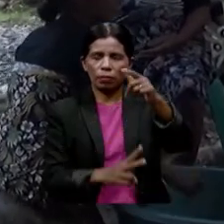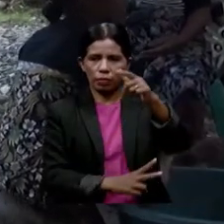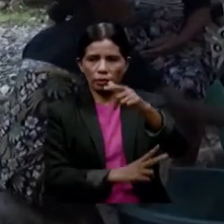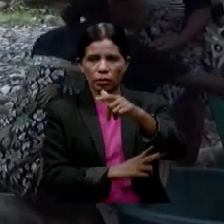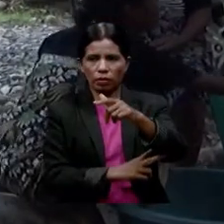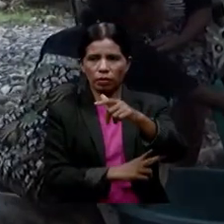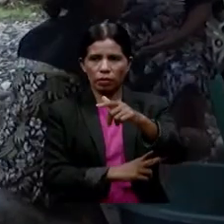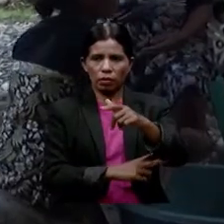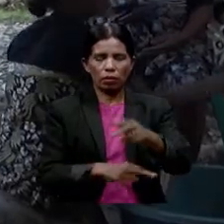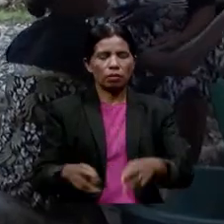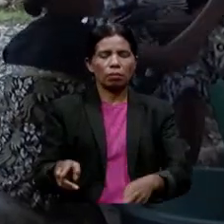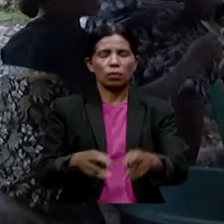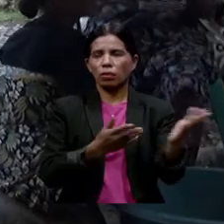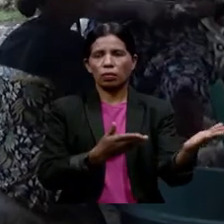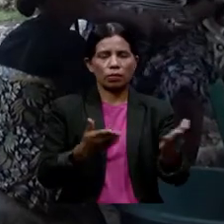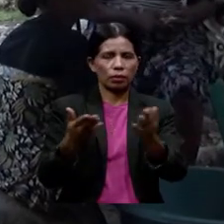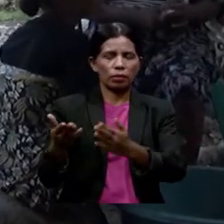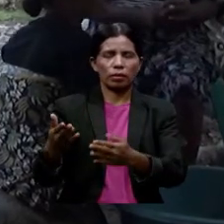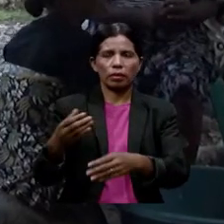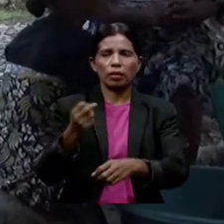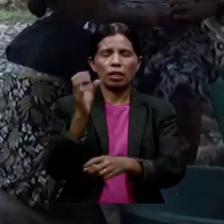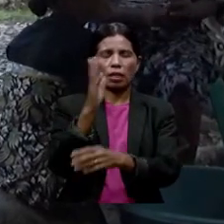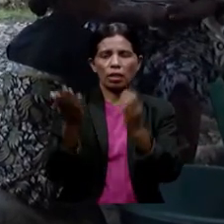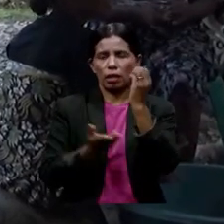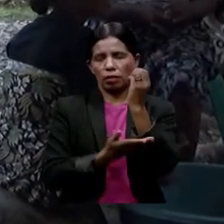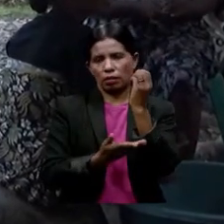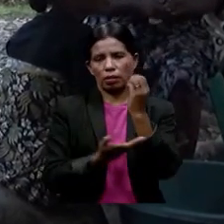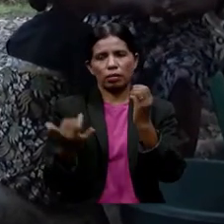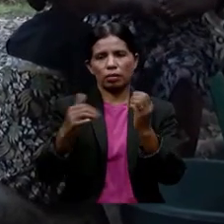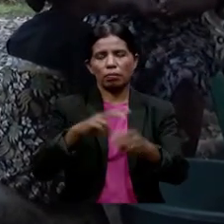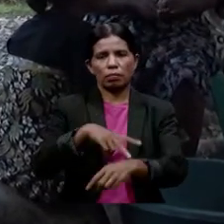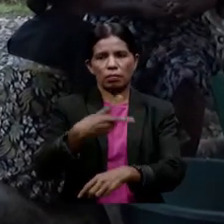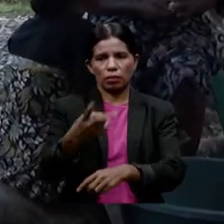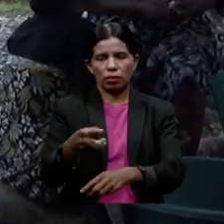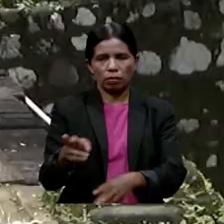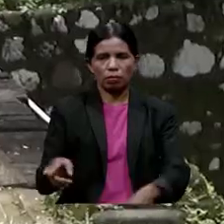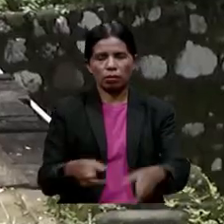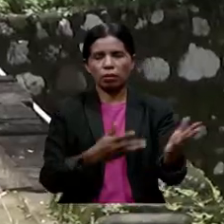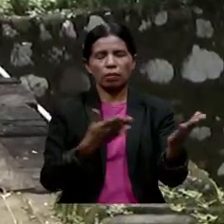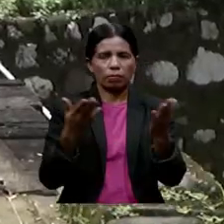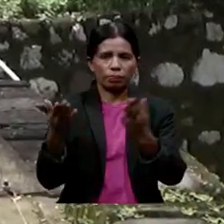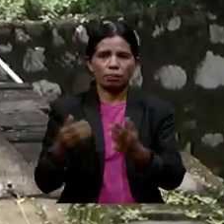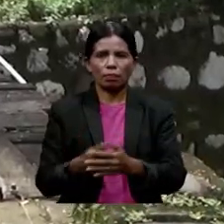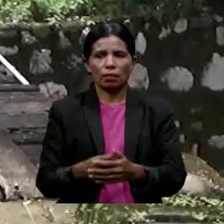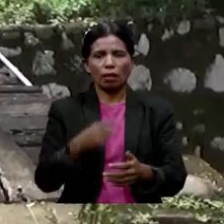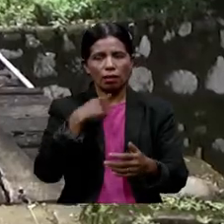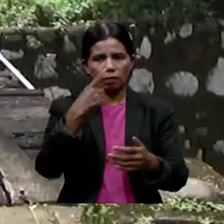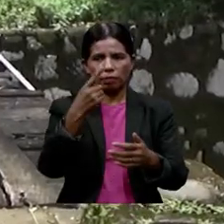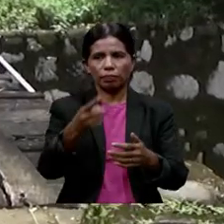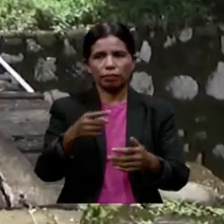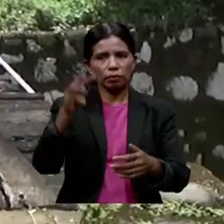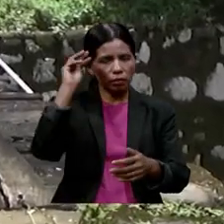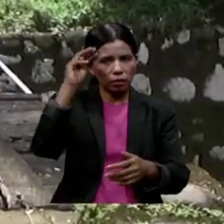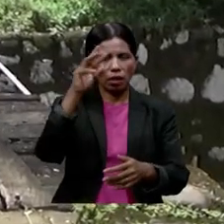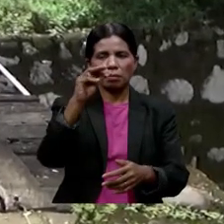mo so mota lori hotu niña be ai sira ne ne tun monu tun mota lori Atamba preocupação, né? Ministro de